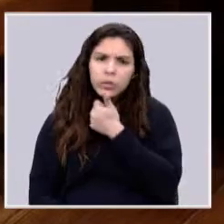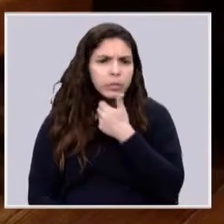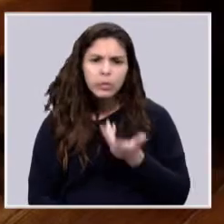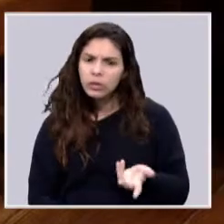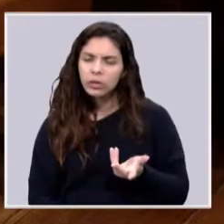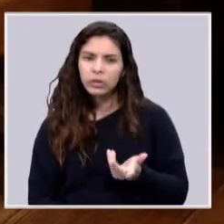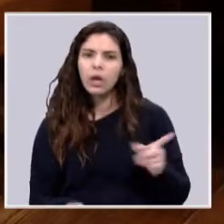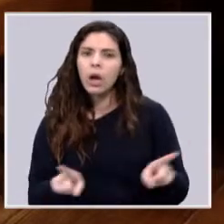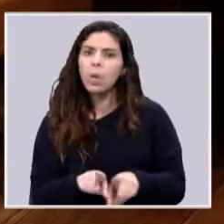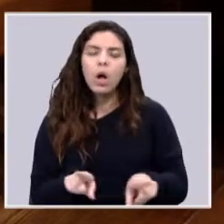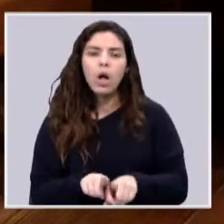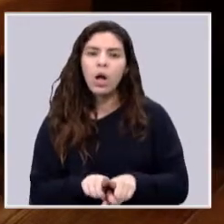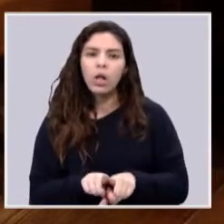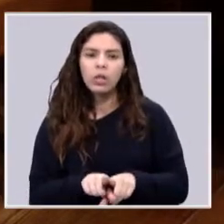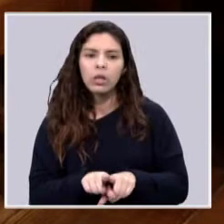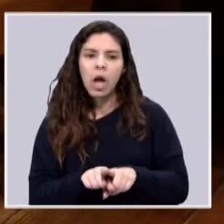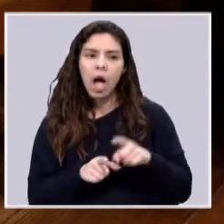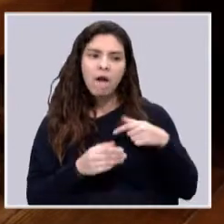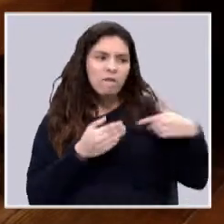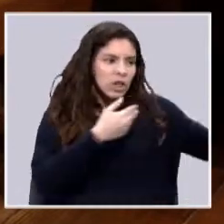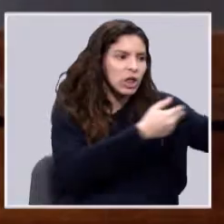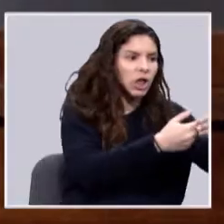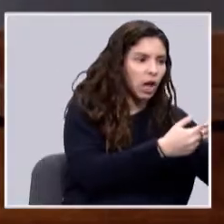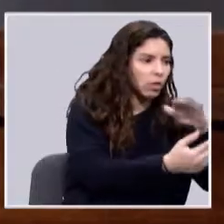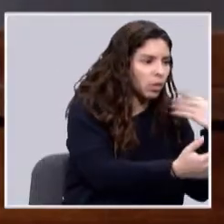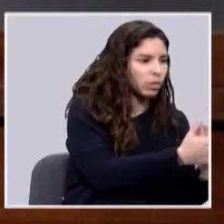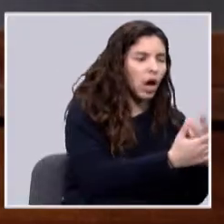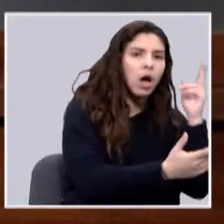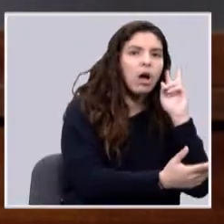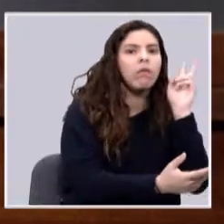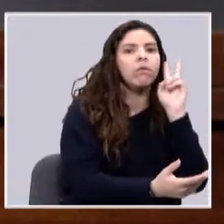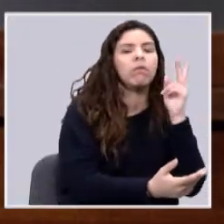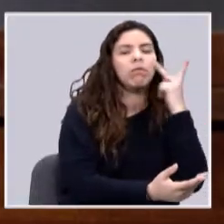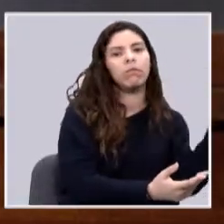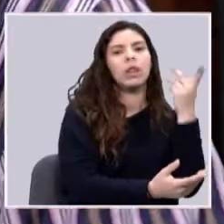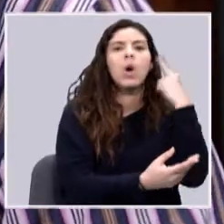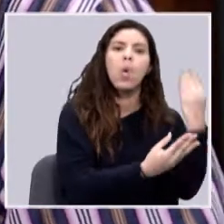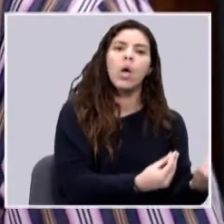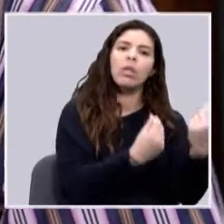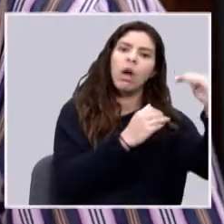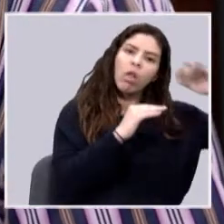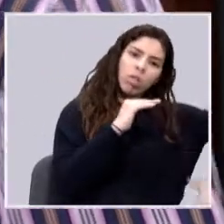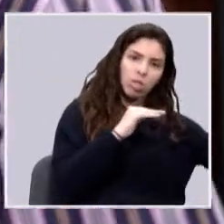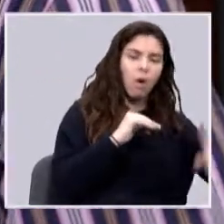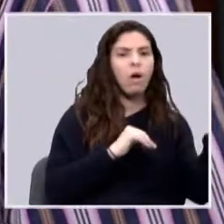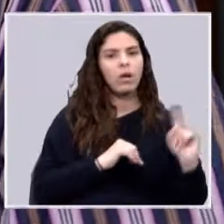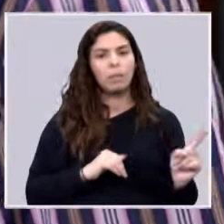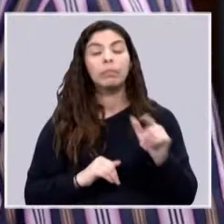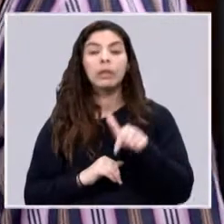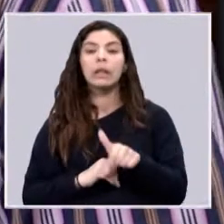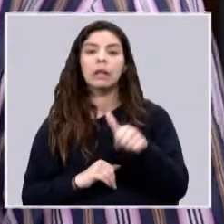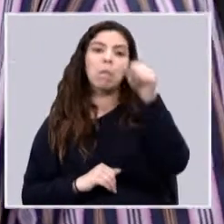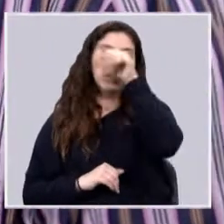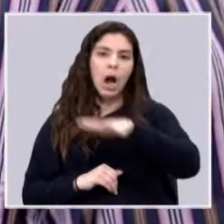animais? Sim. Será, por um lado, mantê-los em cativeiro não lhes diminui a qualidade de vida? Nós, curiosamente, neste setor dos